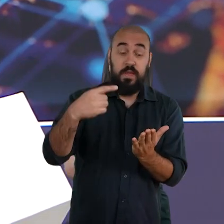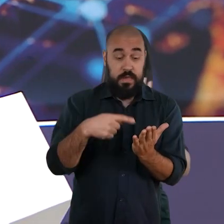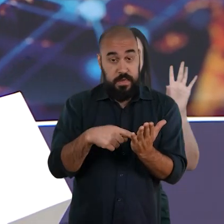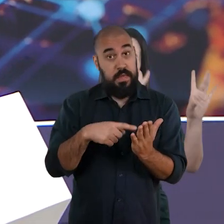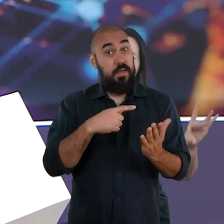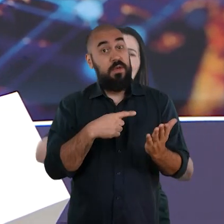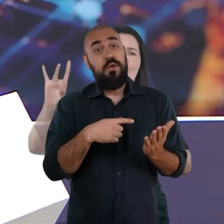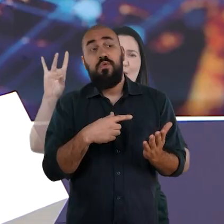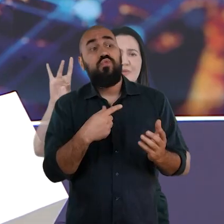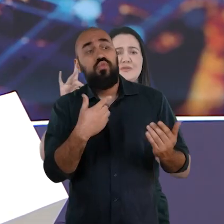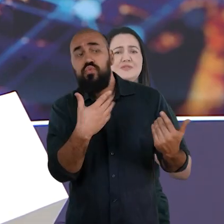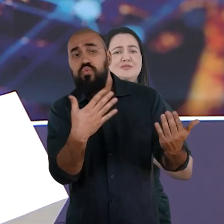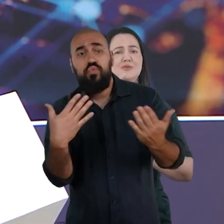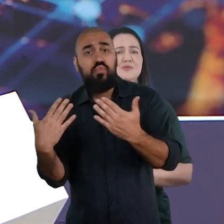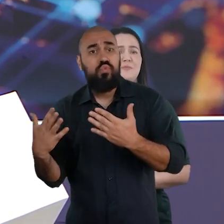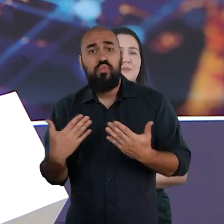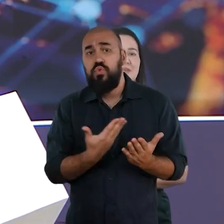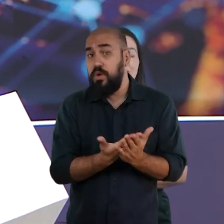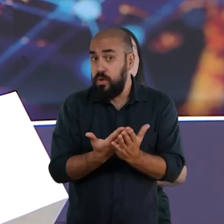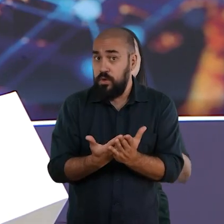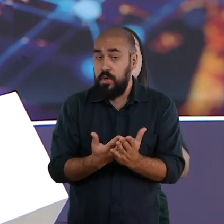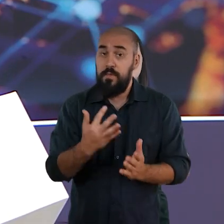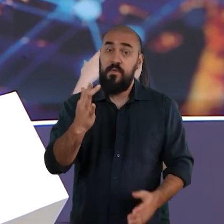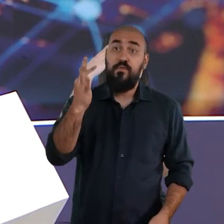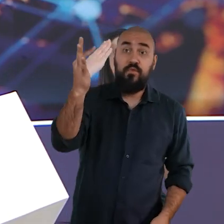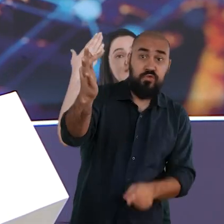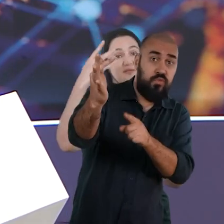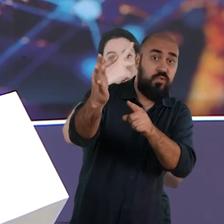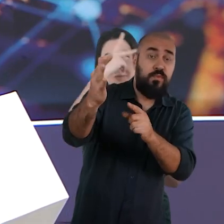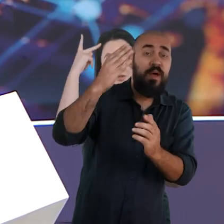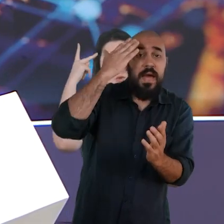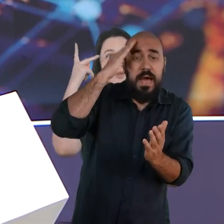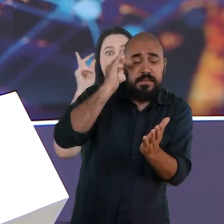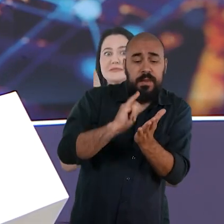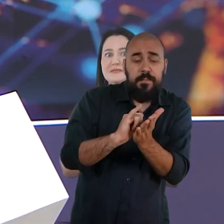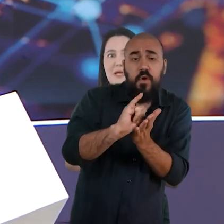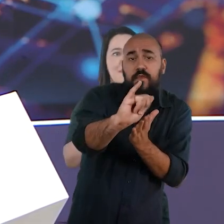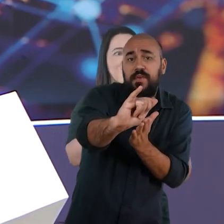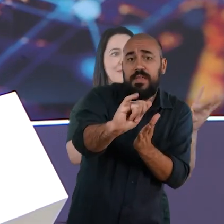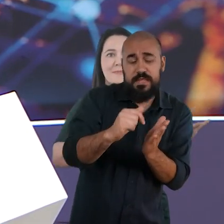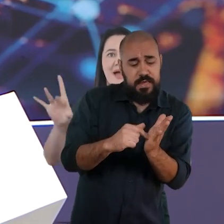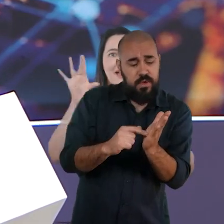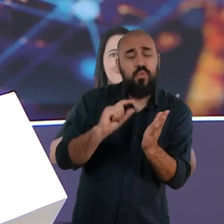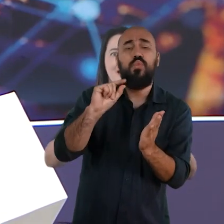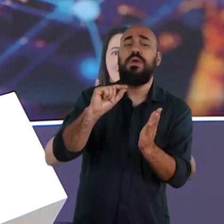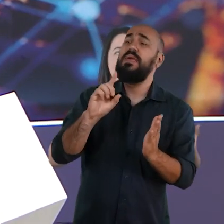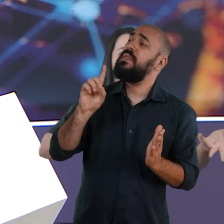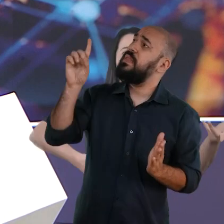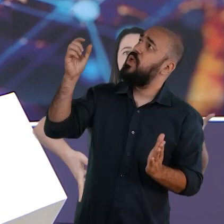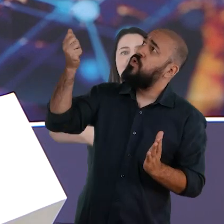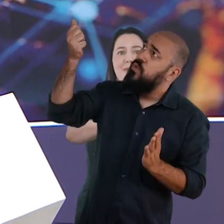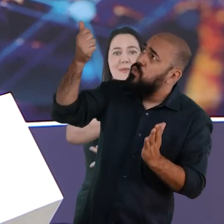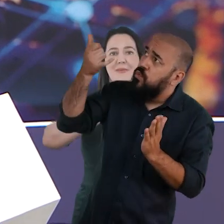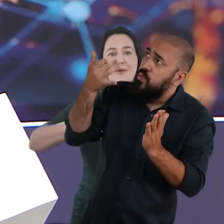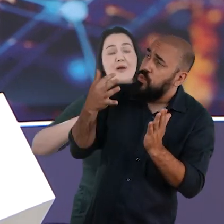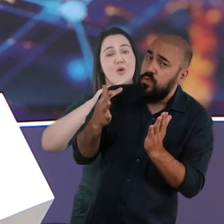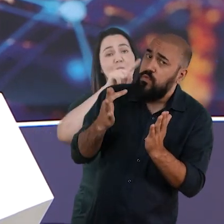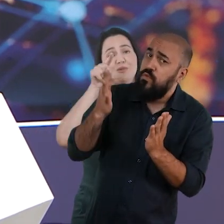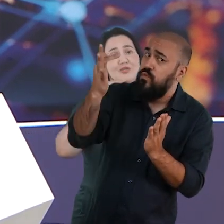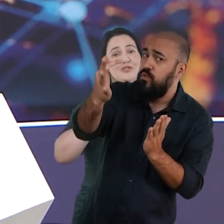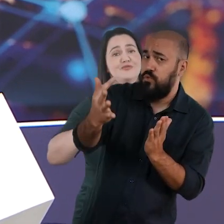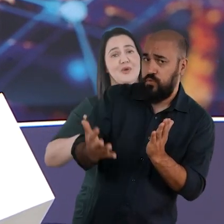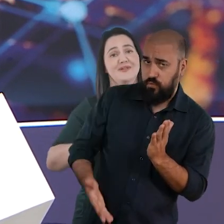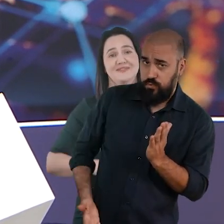com outras pessoas. Eu quero agradecer àqueles que têm usado o programa Arena do Futuro como uma ferramenta de missão. Esse é o